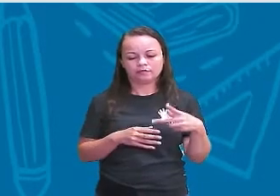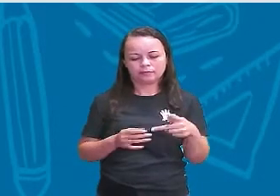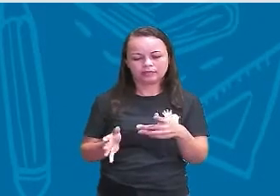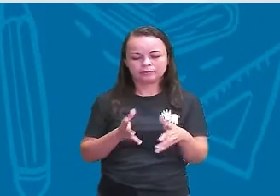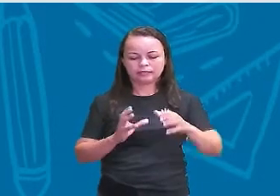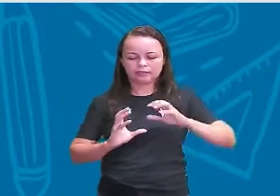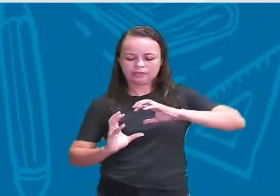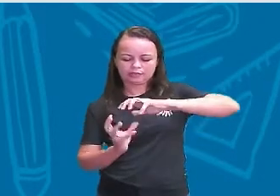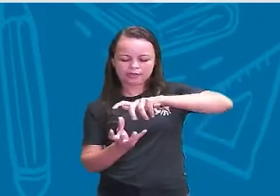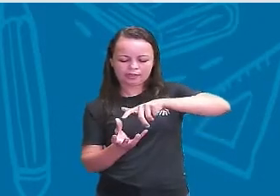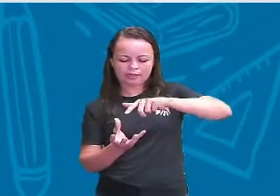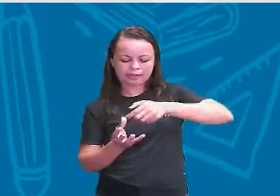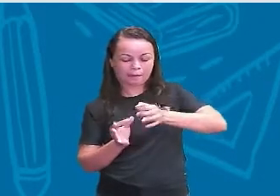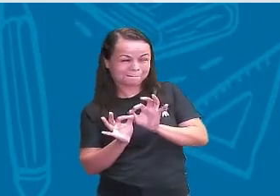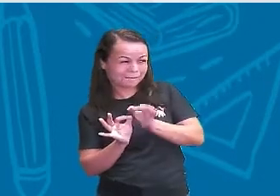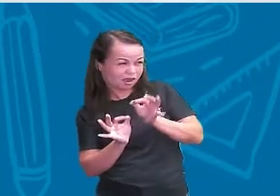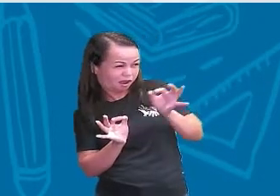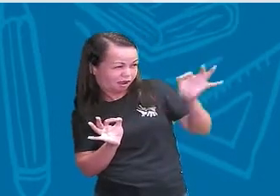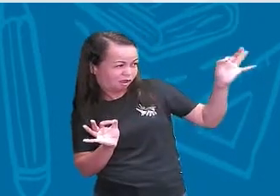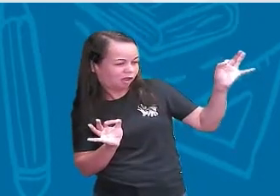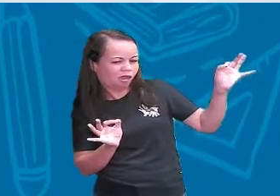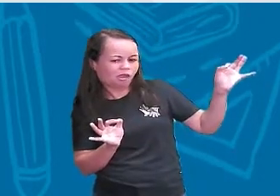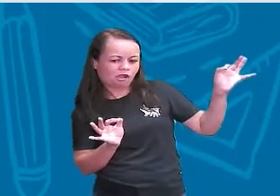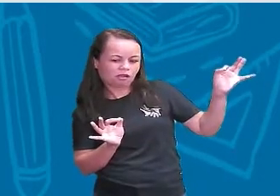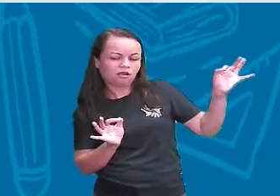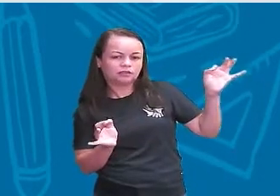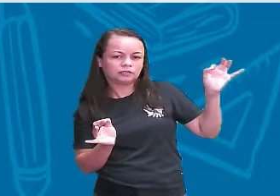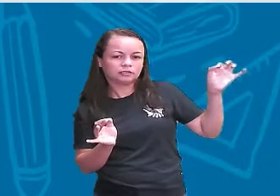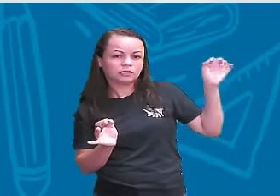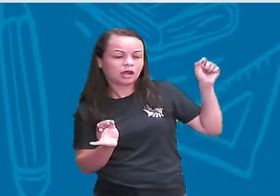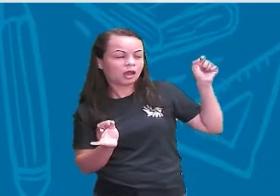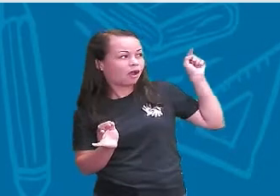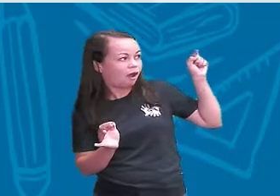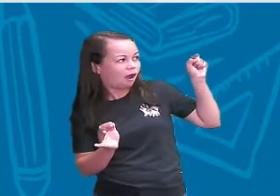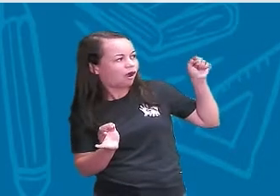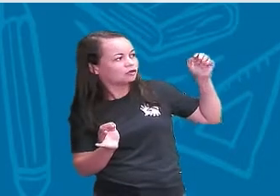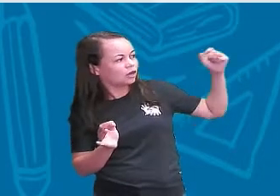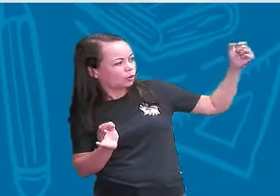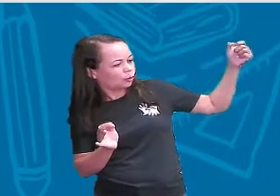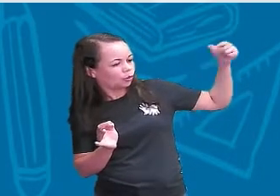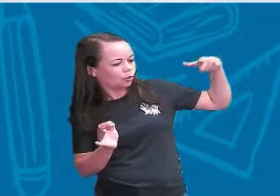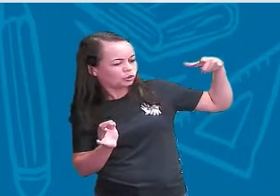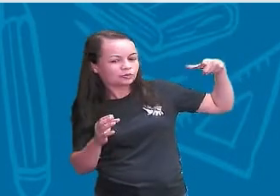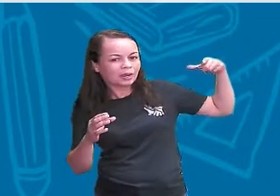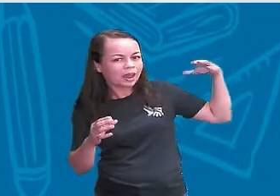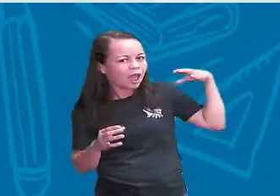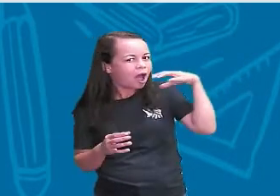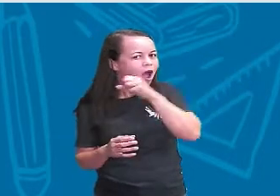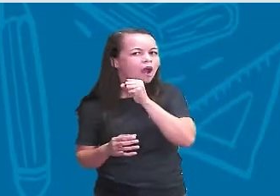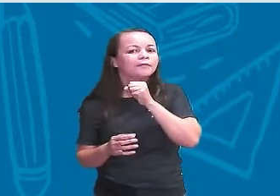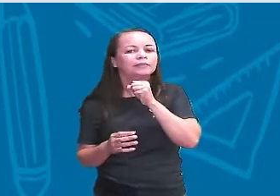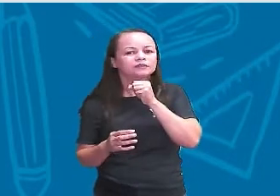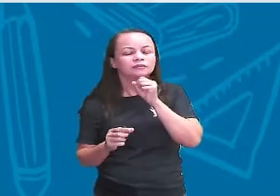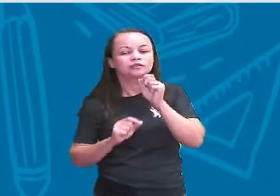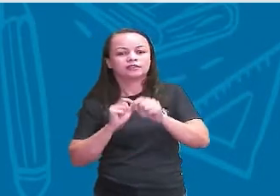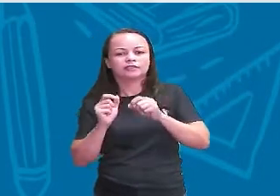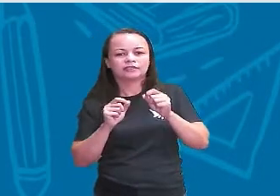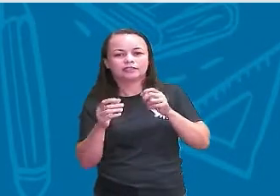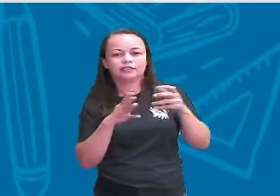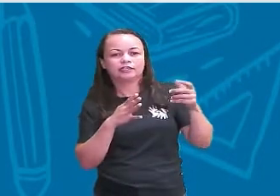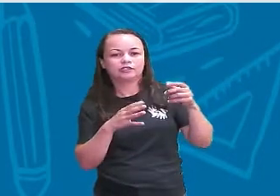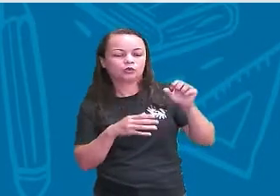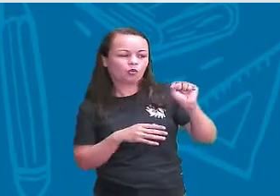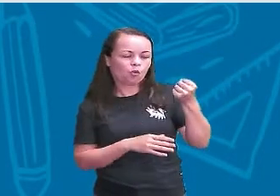da Terra estar muito distante do Sol, essa luz, ela se propaga numa velocidade tão grande, que dentro